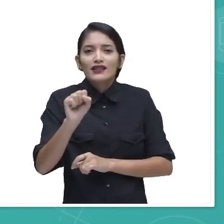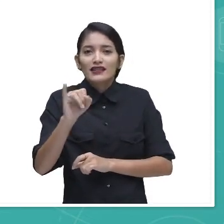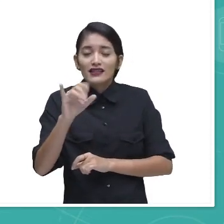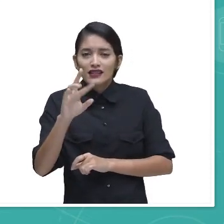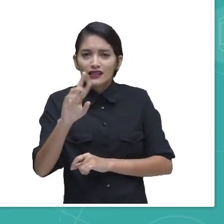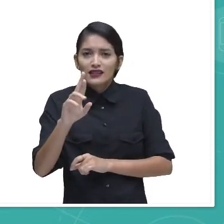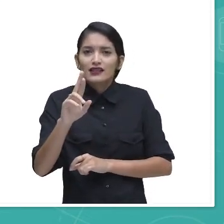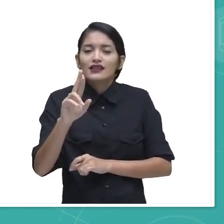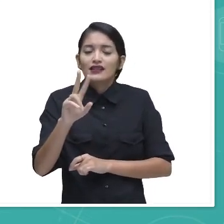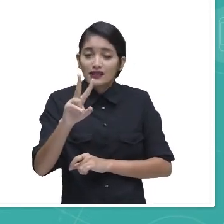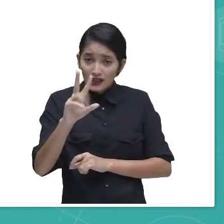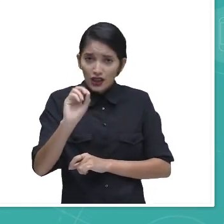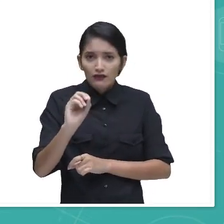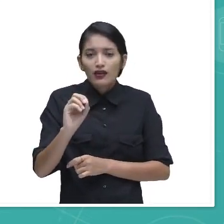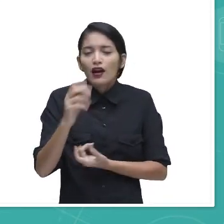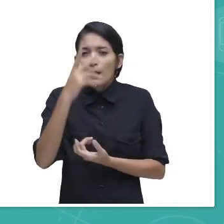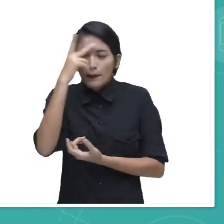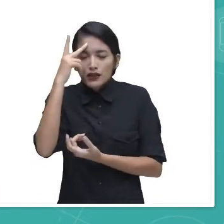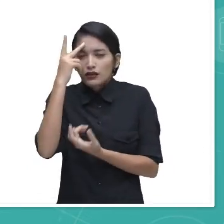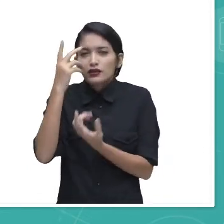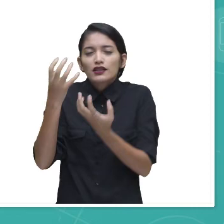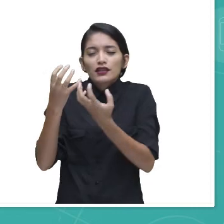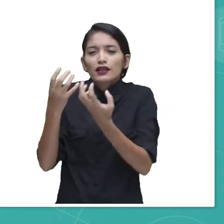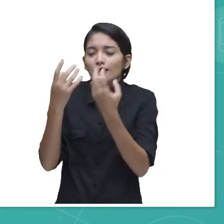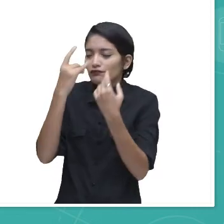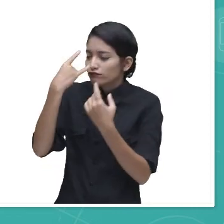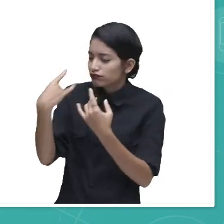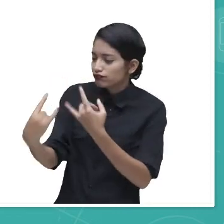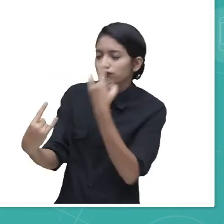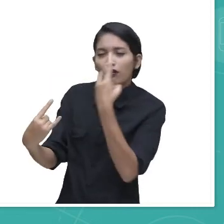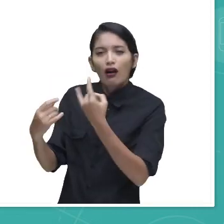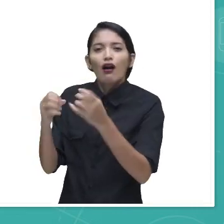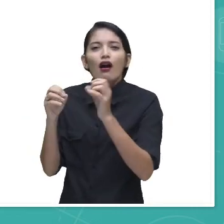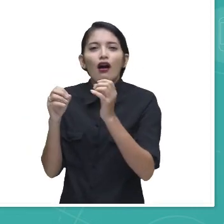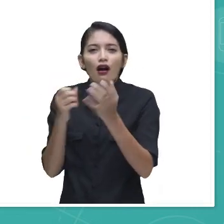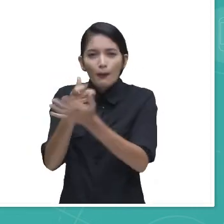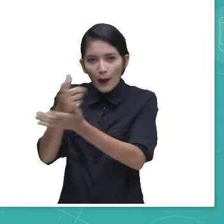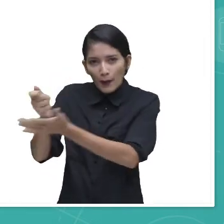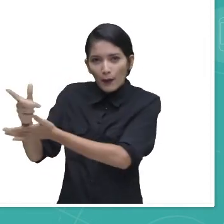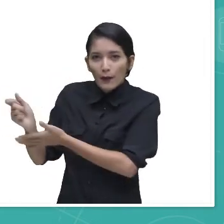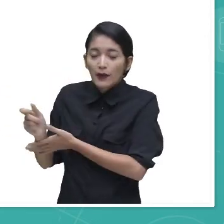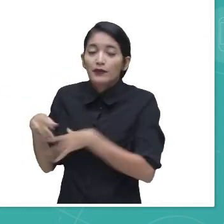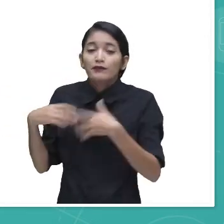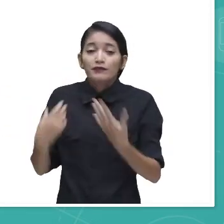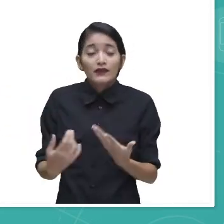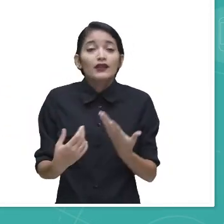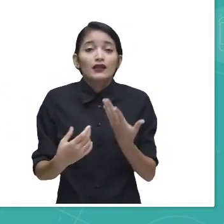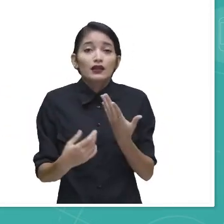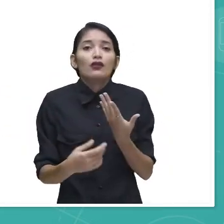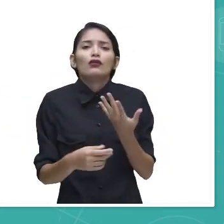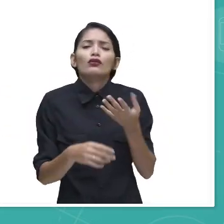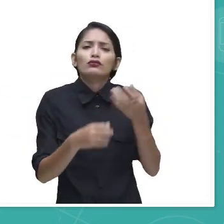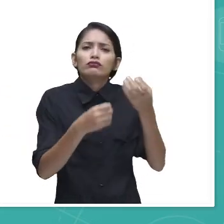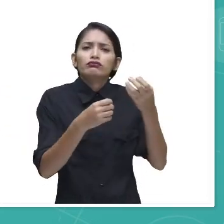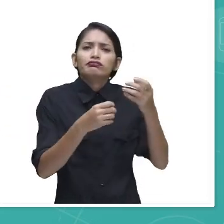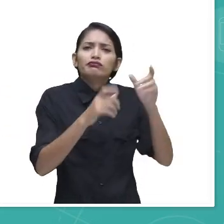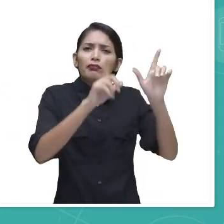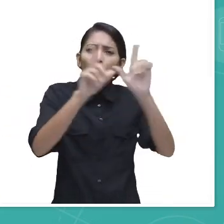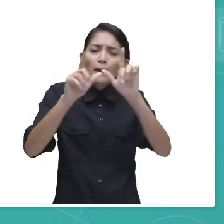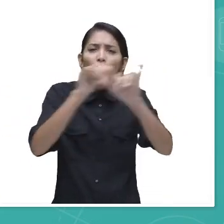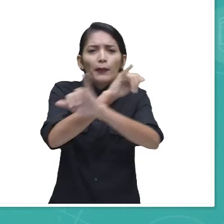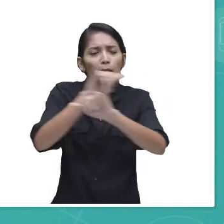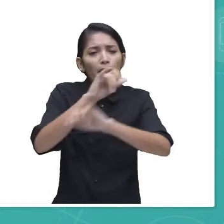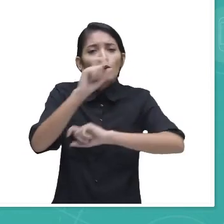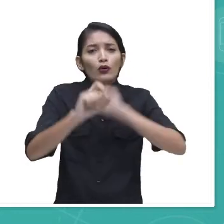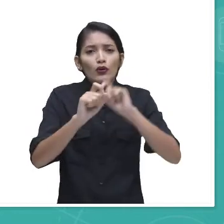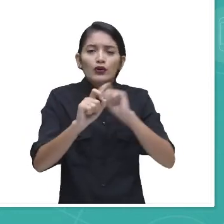a comprar e experimentar essa delícia. Ou seja, toda propaganda, quando se referir a um determinado produto, ela tem a intenção